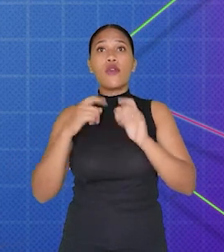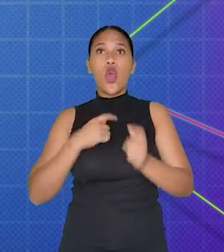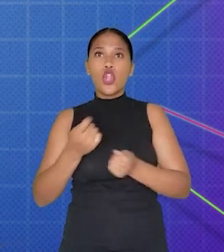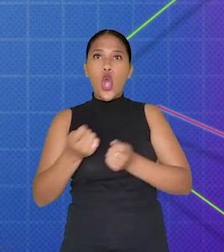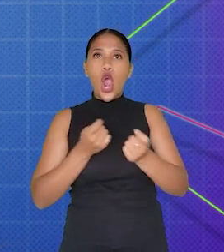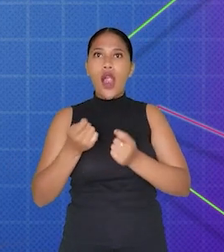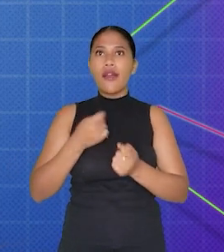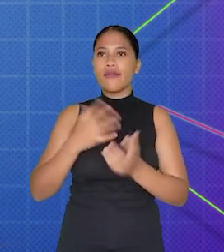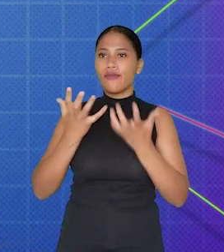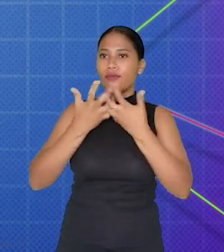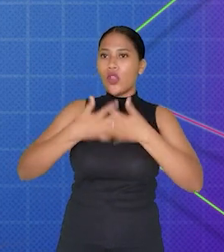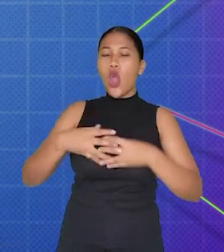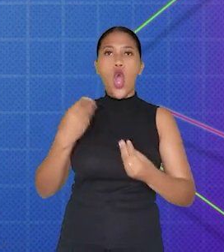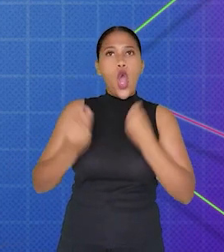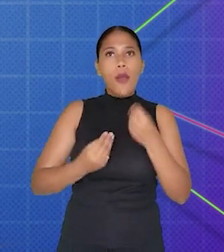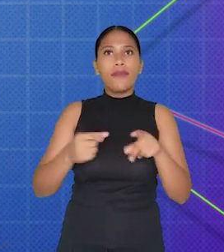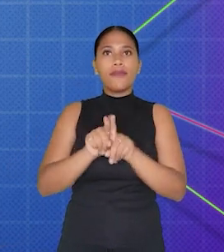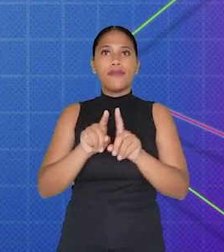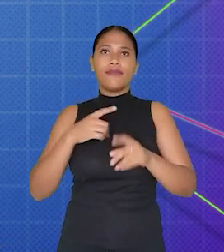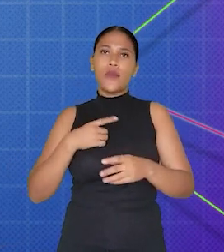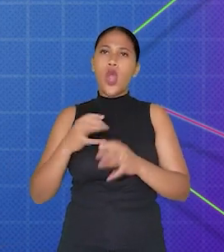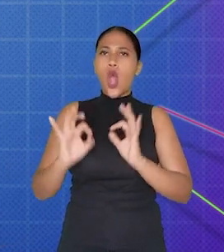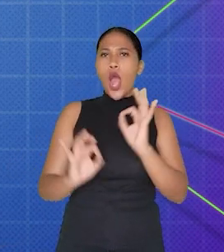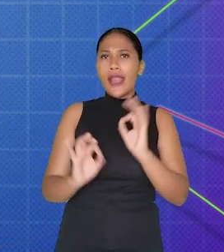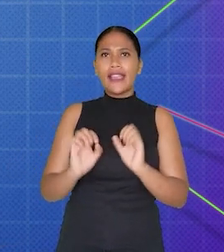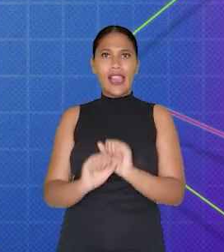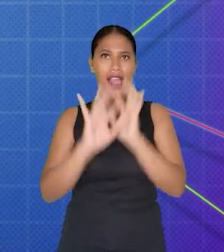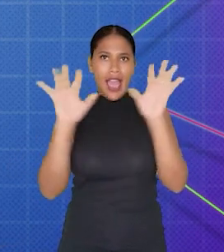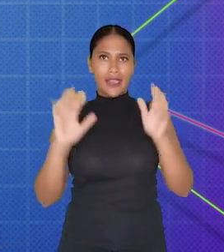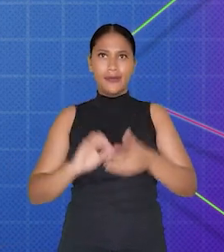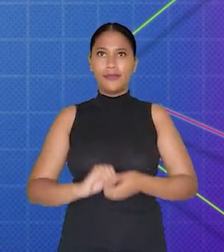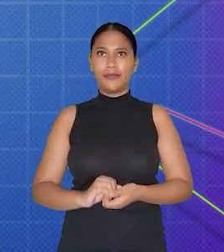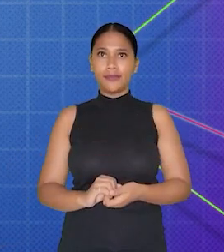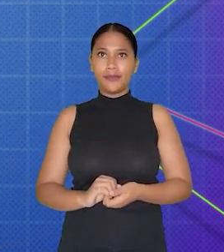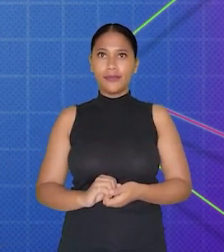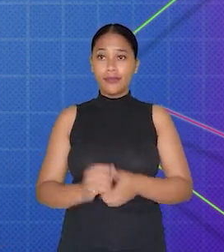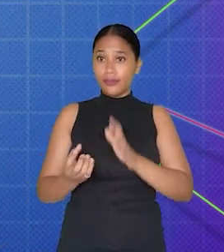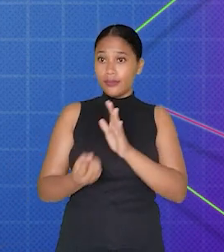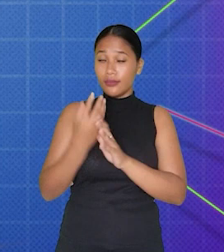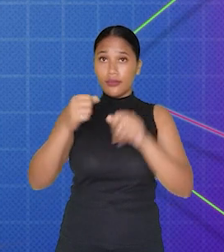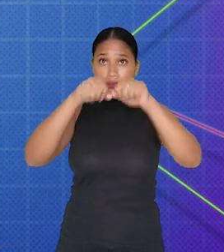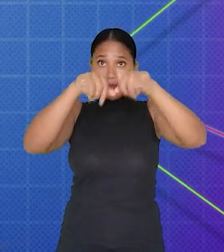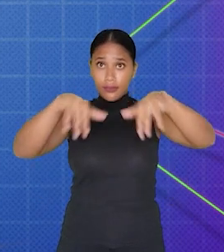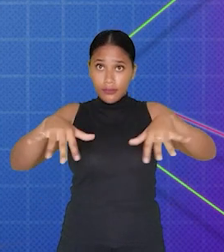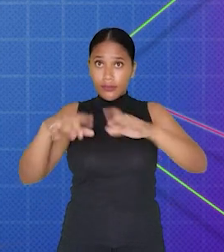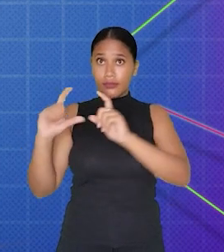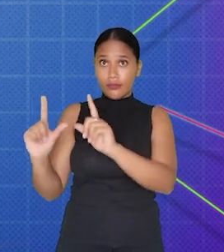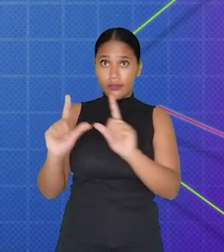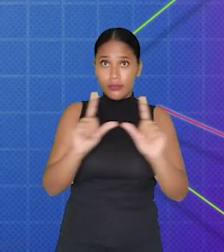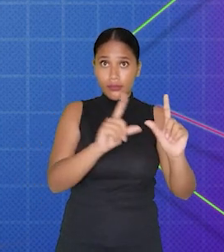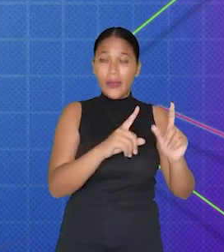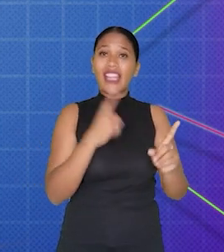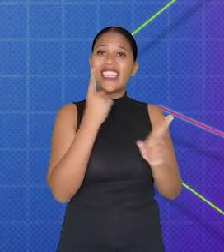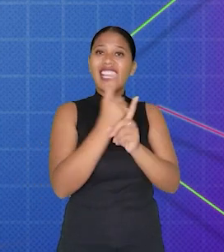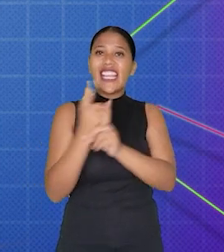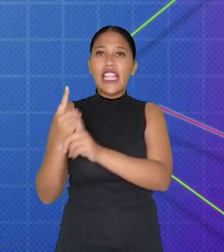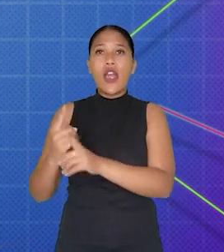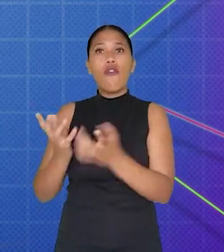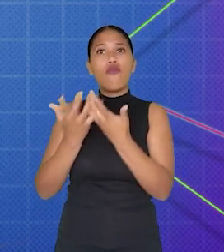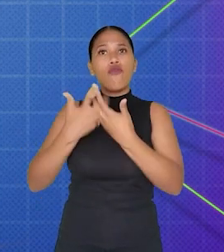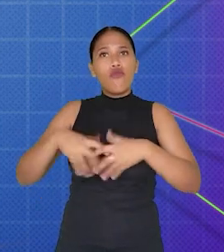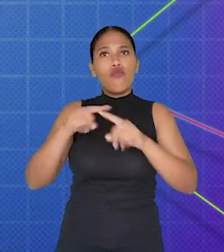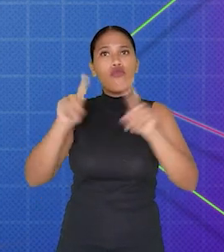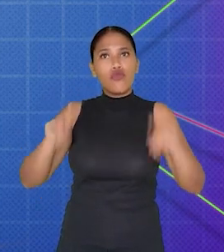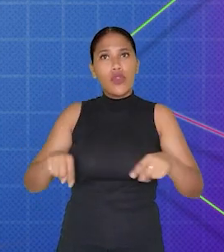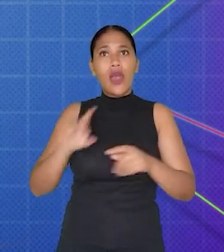desenvolvedores possam entender e controlar o funcionamento interno do jogo de forma organizada e clara. Para criar um diagrama de fluxo, é necessário identificar